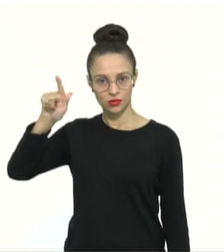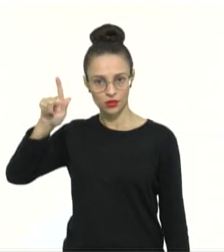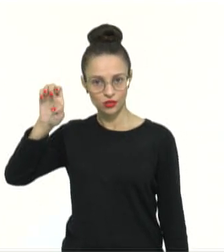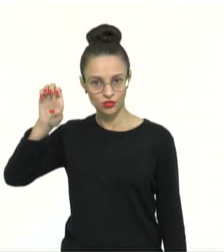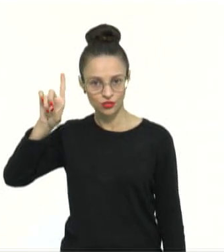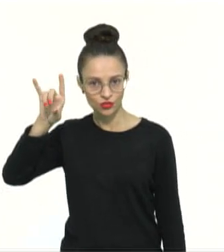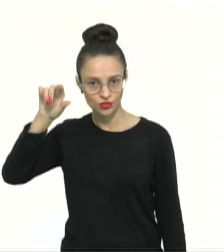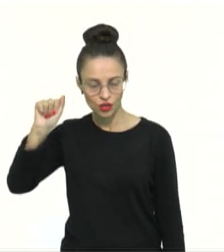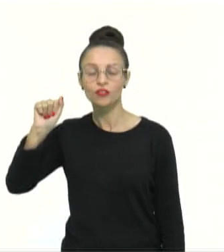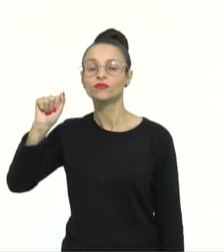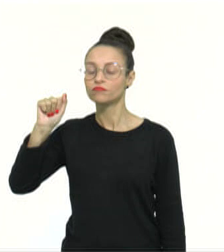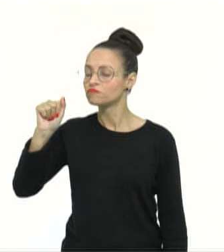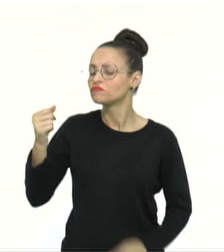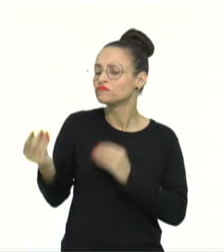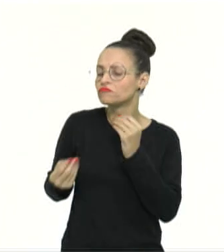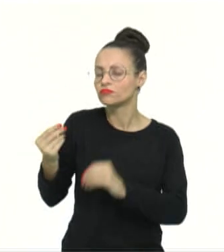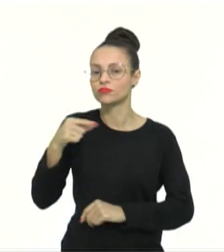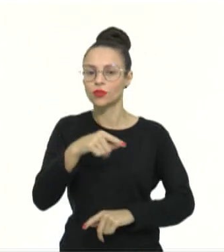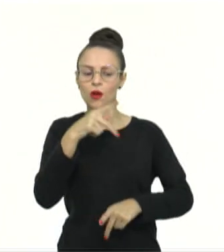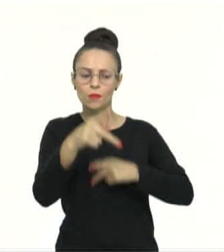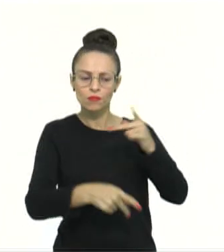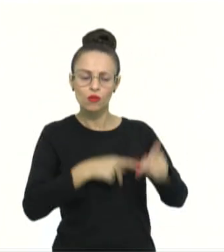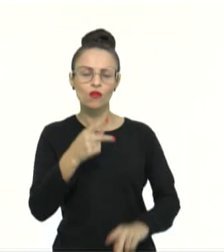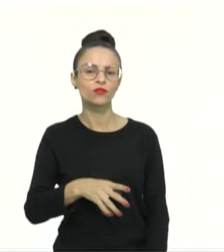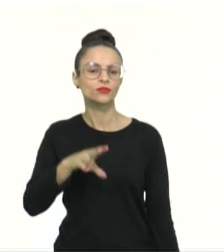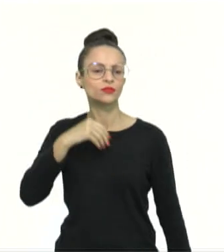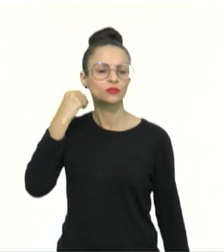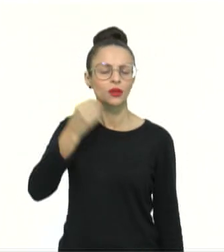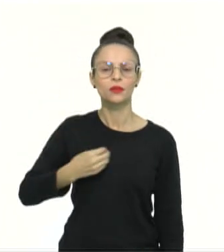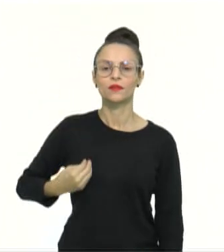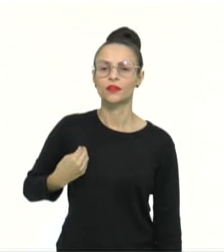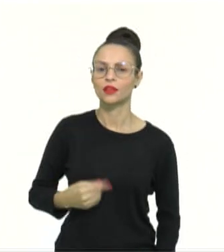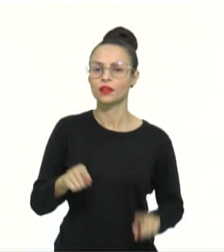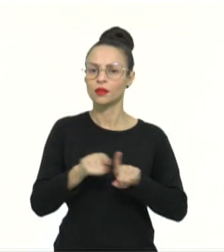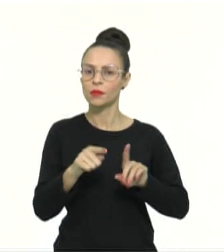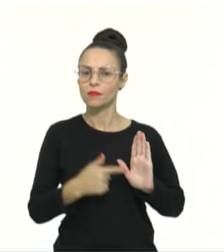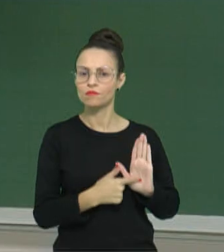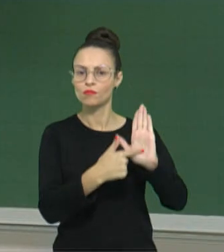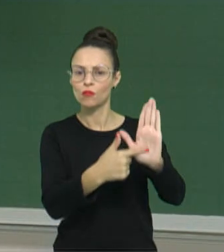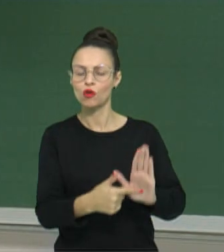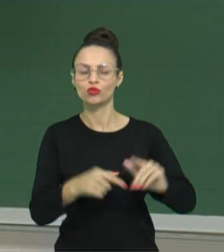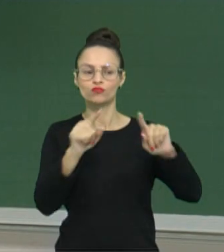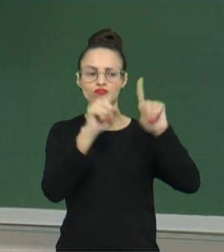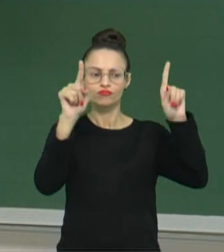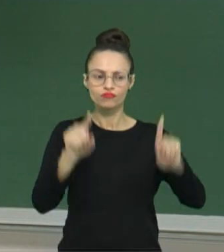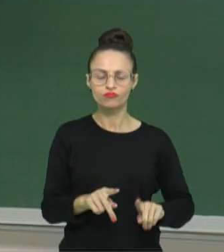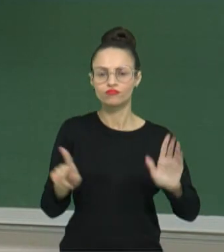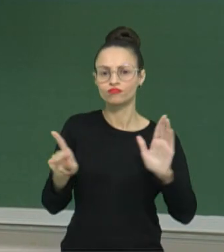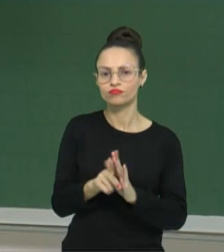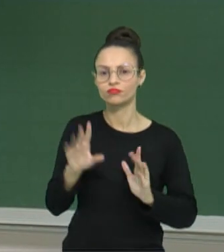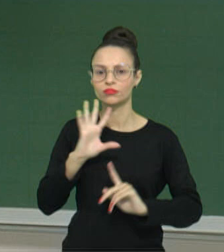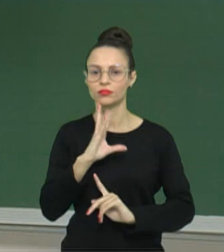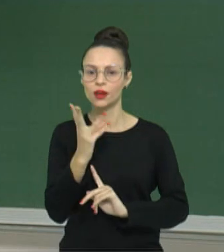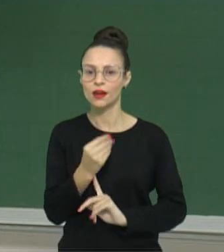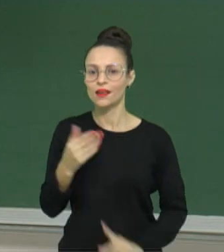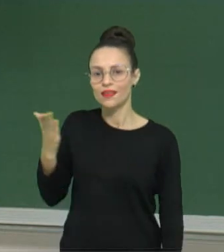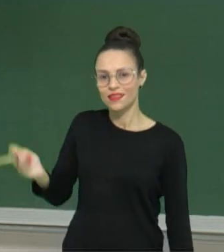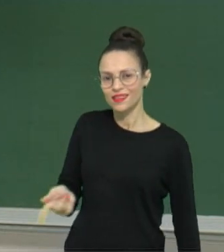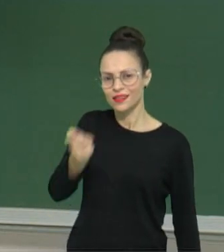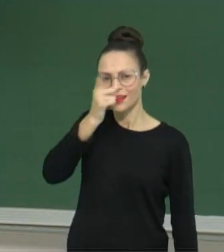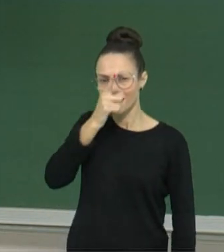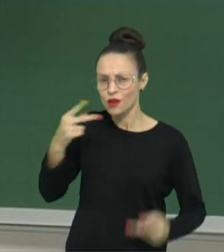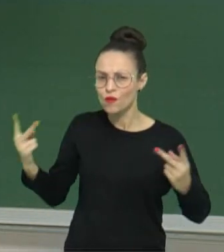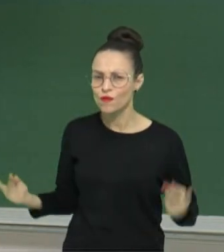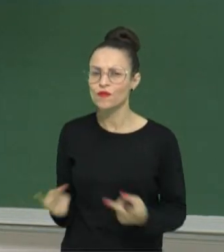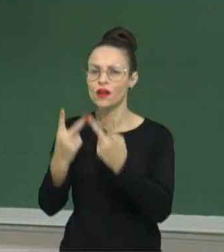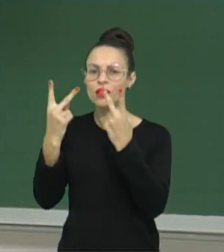pensou sobre ela e exprimiu em suas obras de arte? Então, os gregos que davam tanto valor à beleza, o que